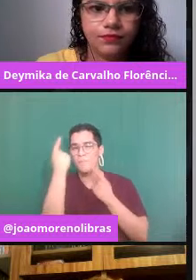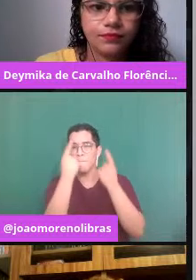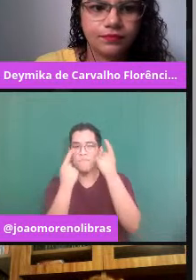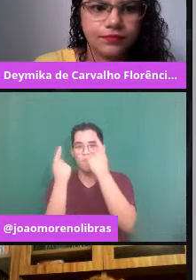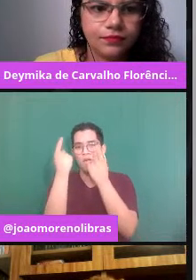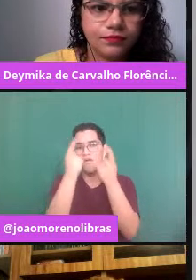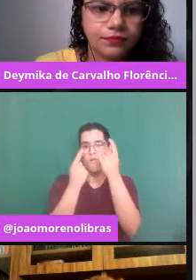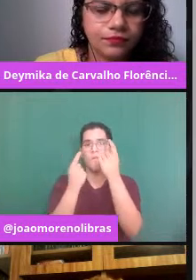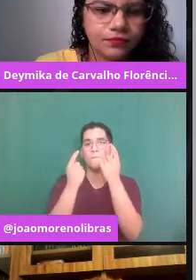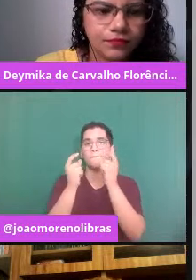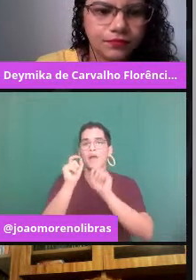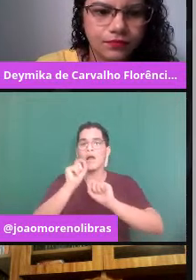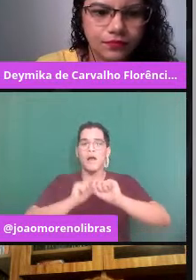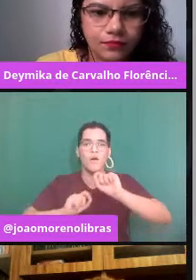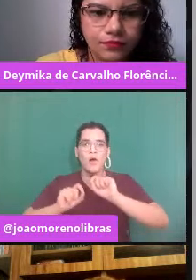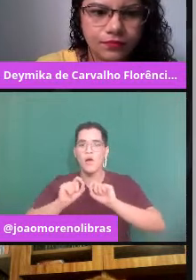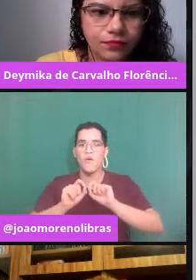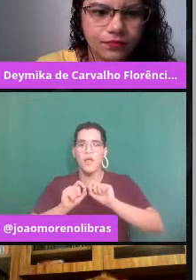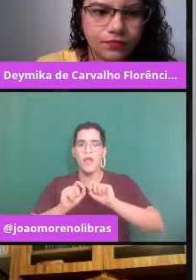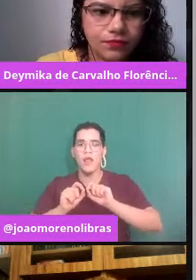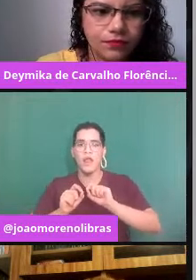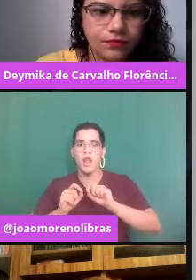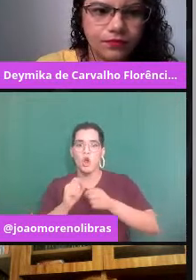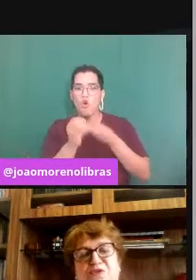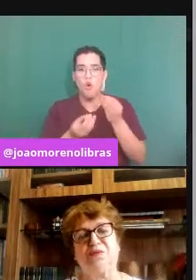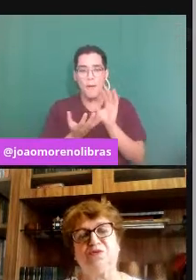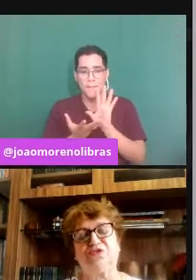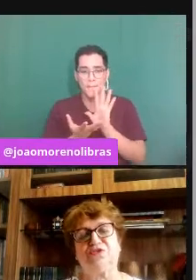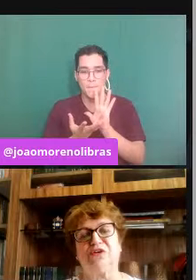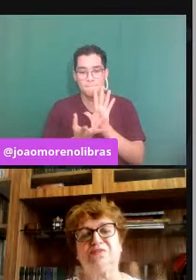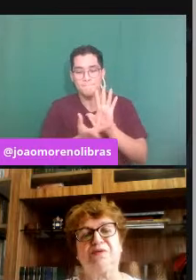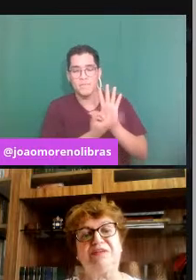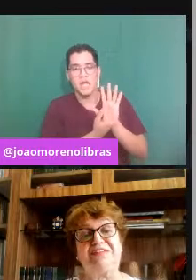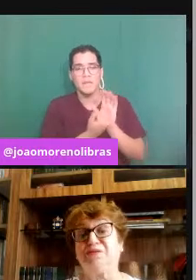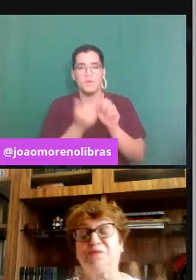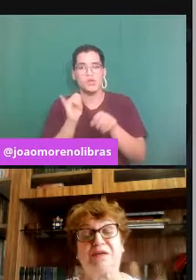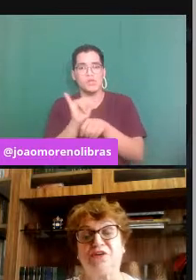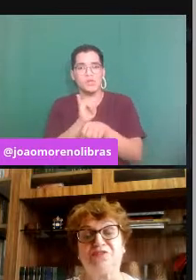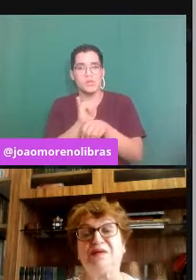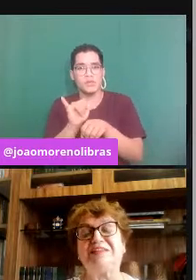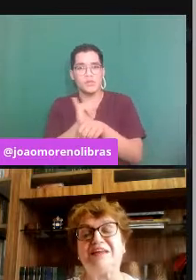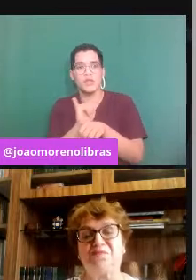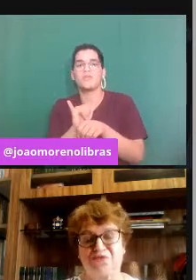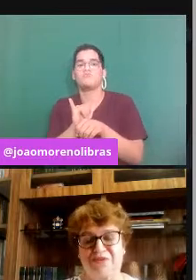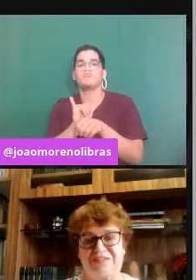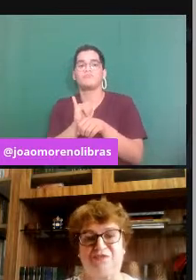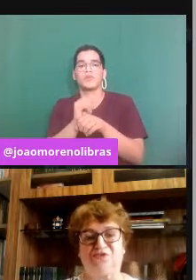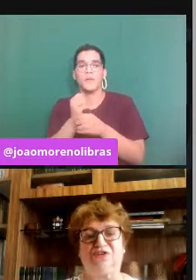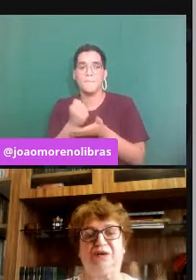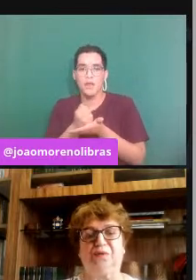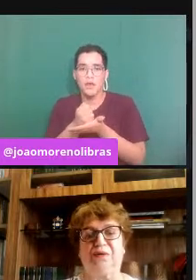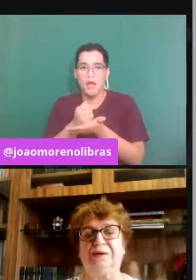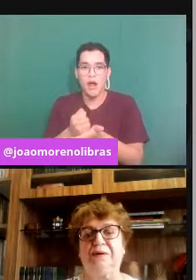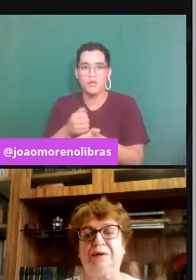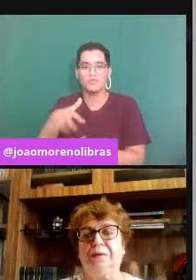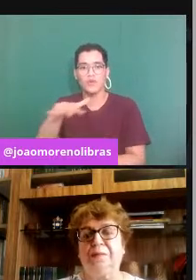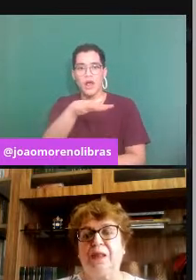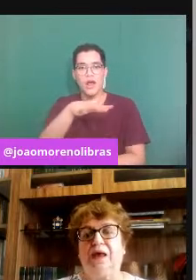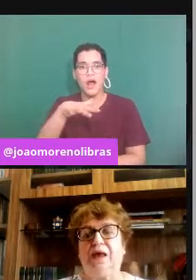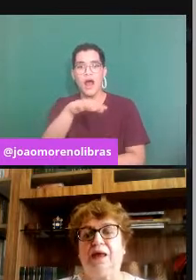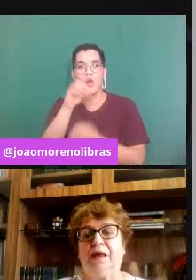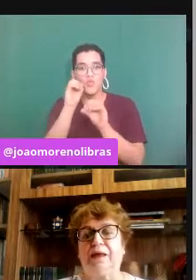a partir desses procedimentos e das pesquisas, contribuições para o ensino, para que nós pensemos o ensino de língua, né?